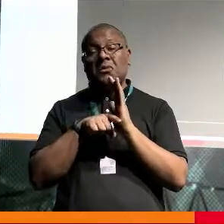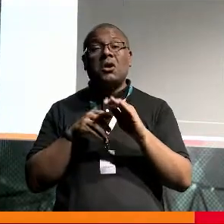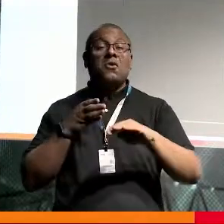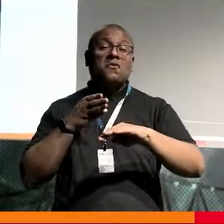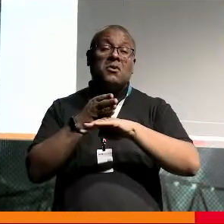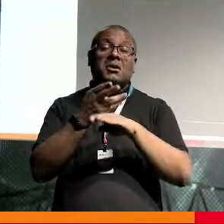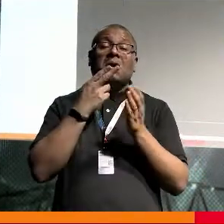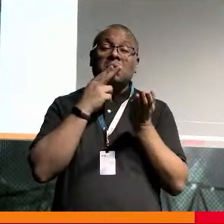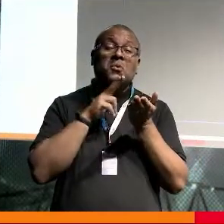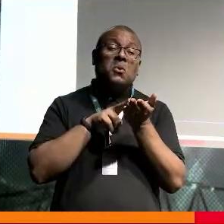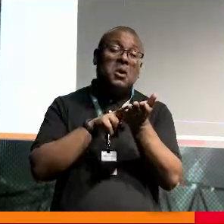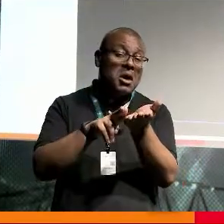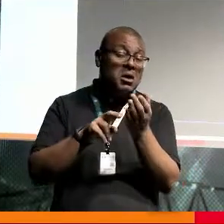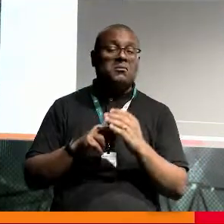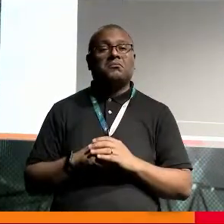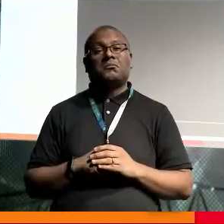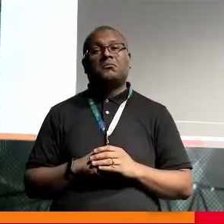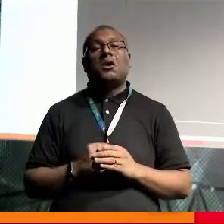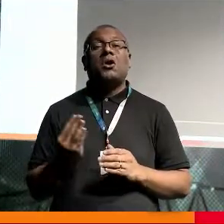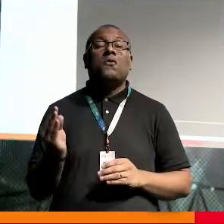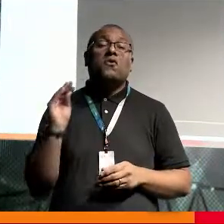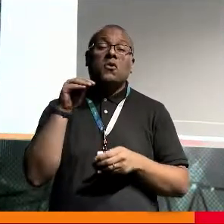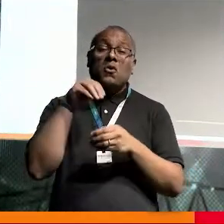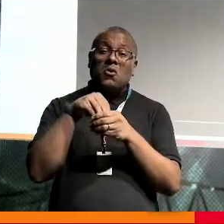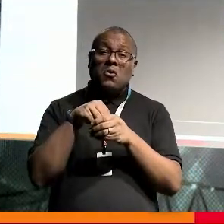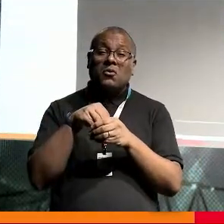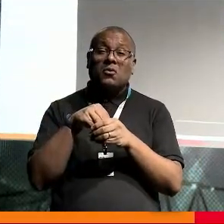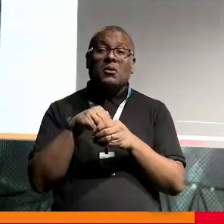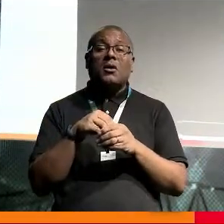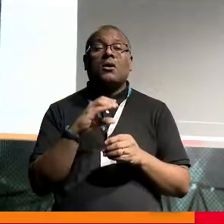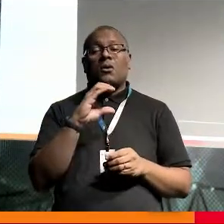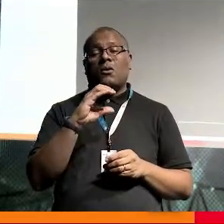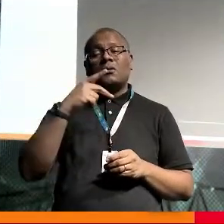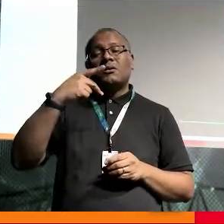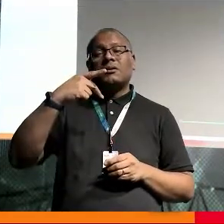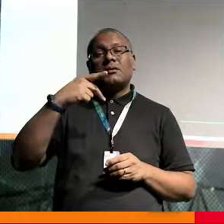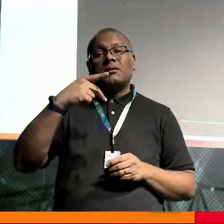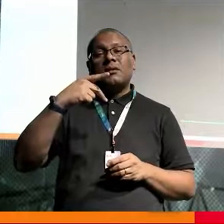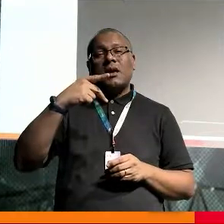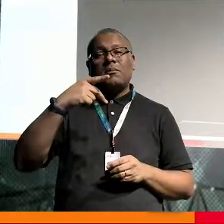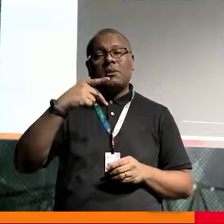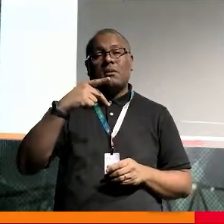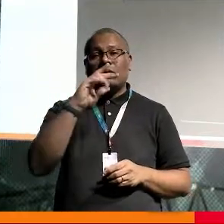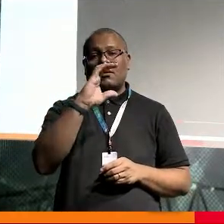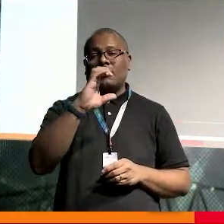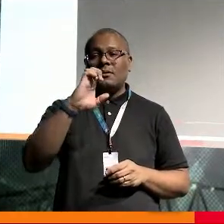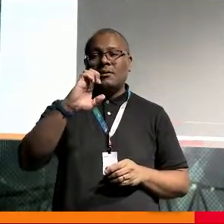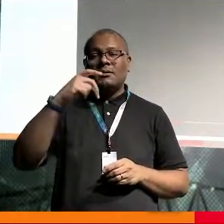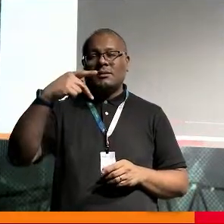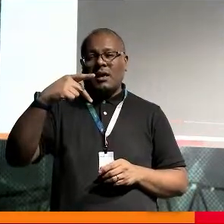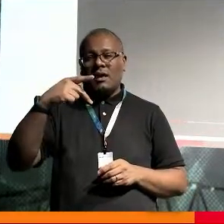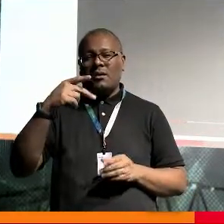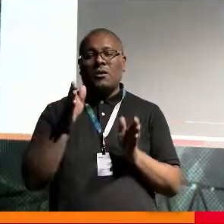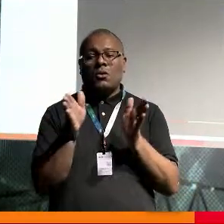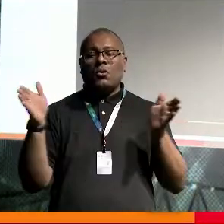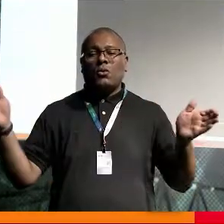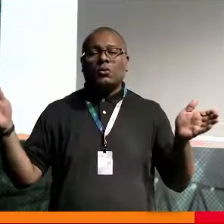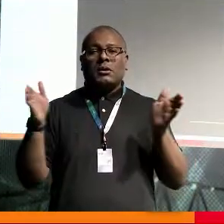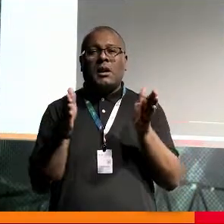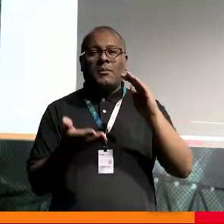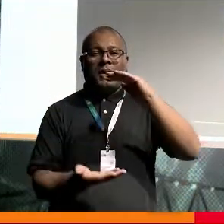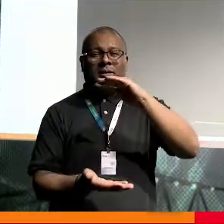no Correio, vou colocar um CEP, vou ver tamanho de embalagem que eu quero